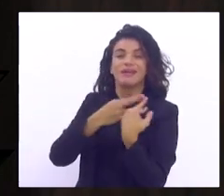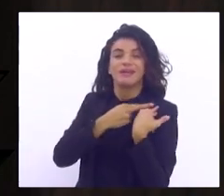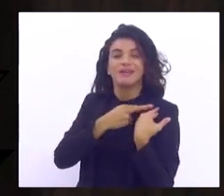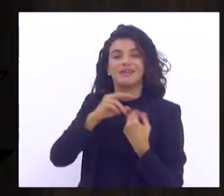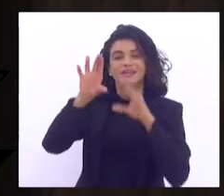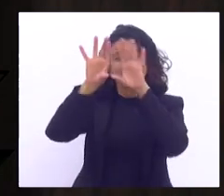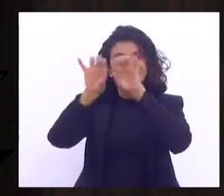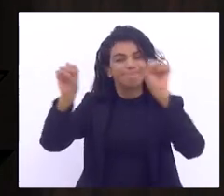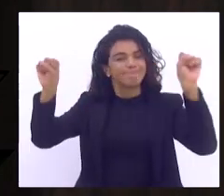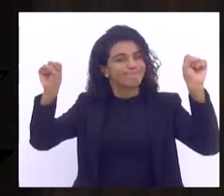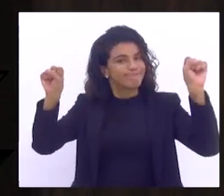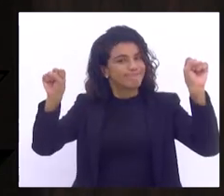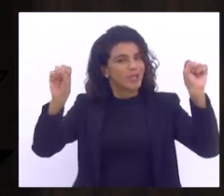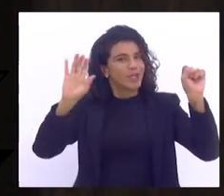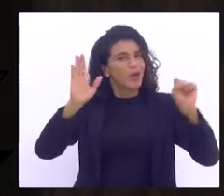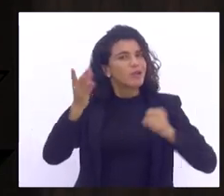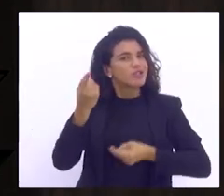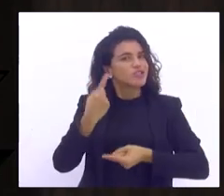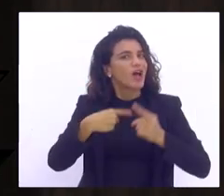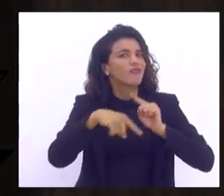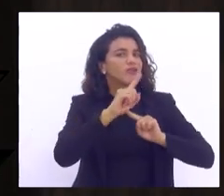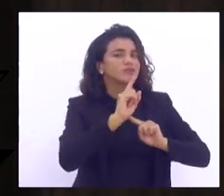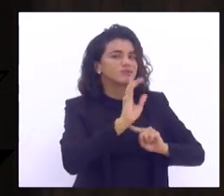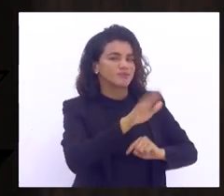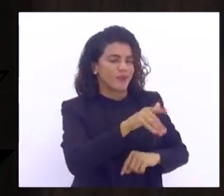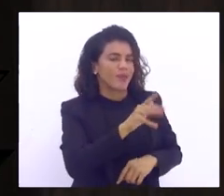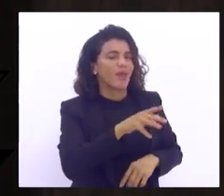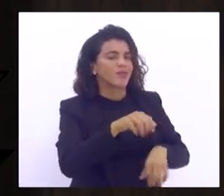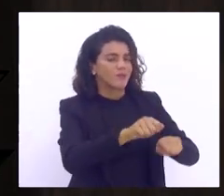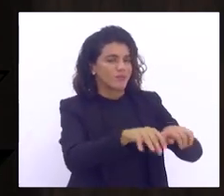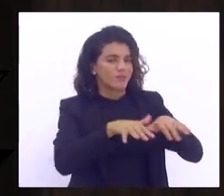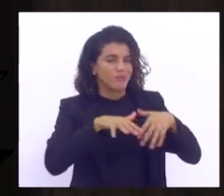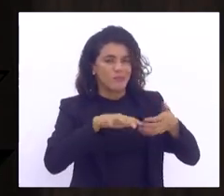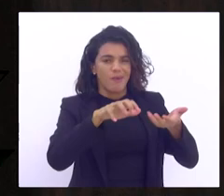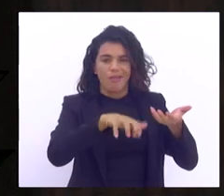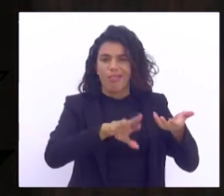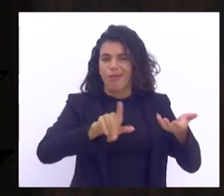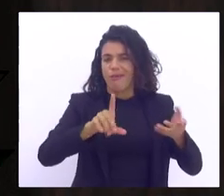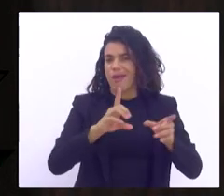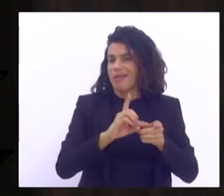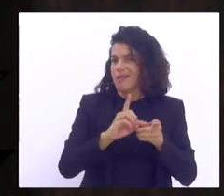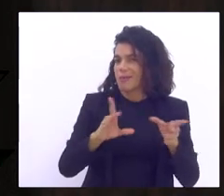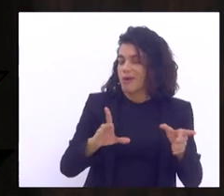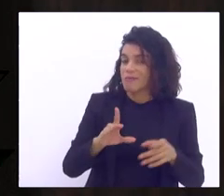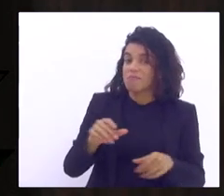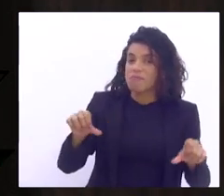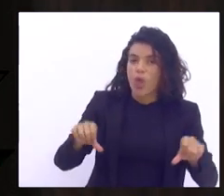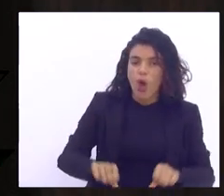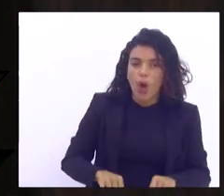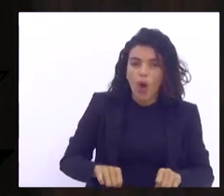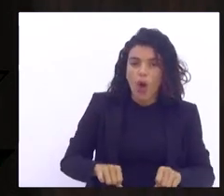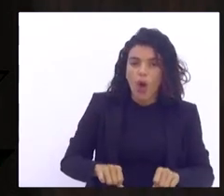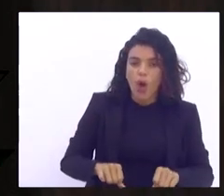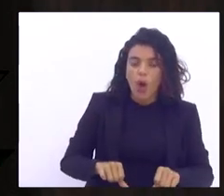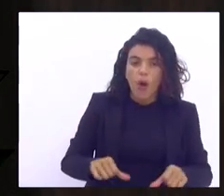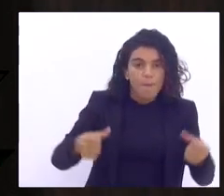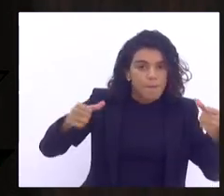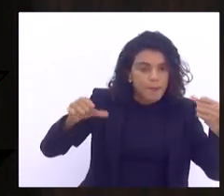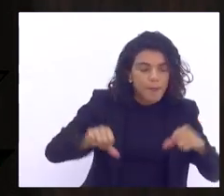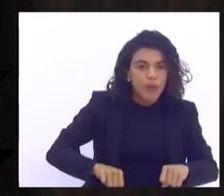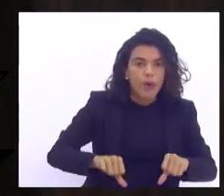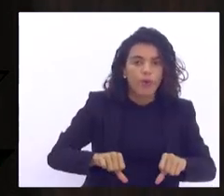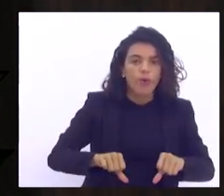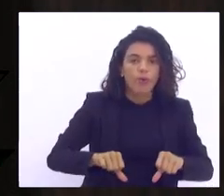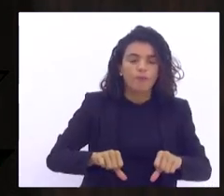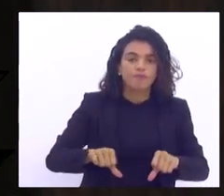um debate que já foi vencido no parlamento. Isso não é democrático. E o pior